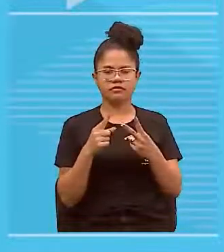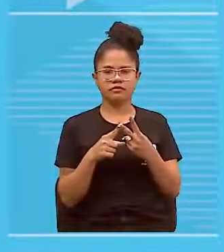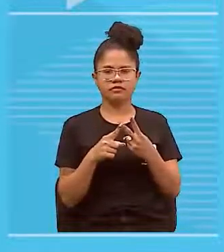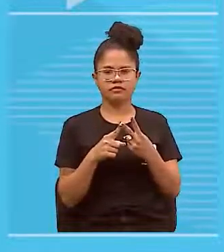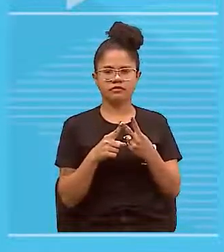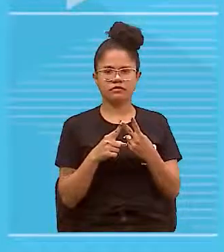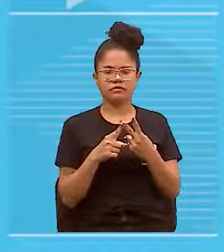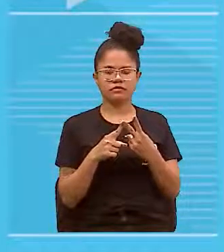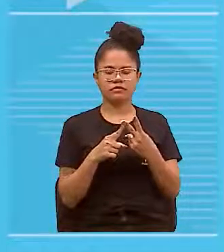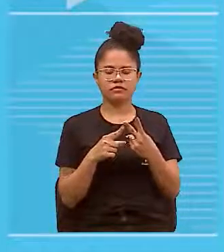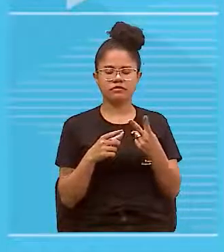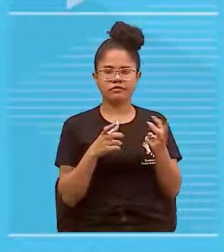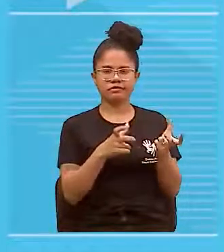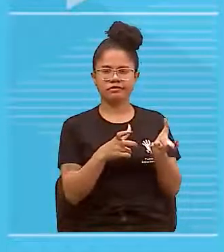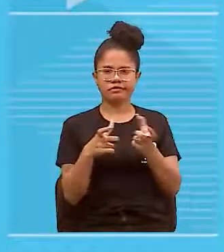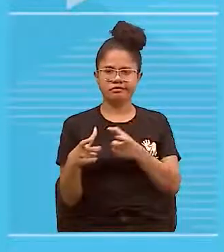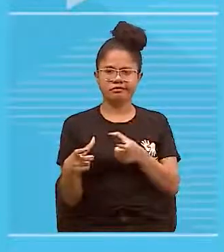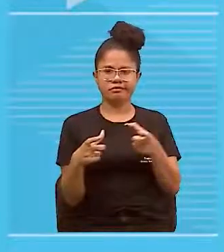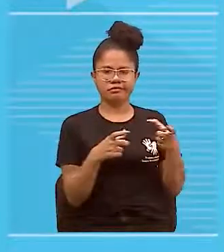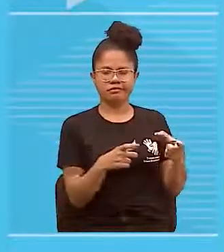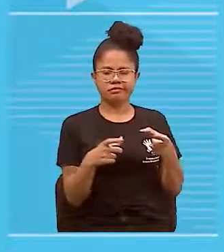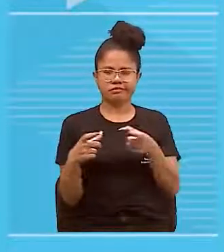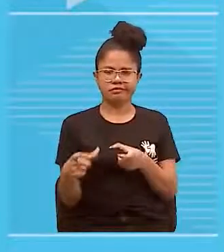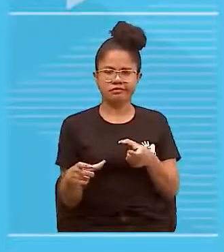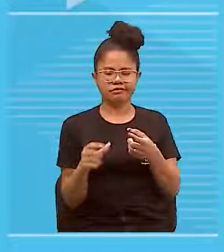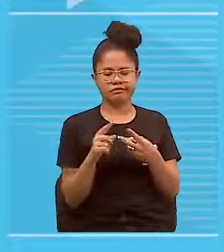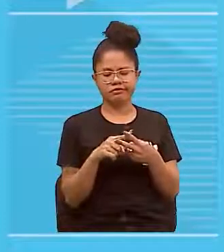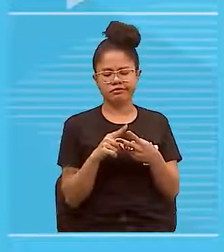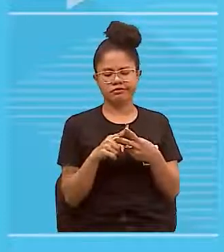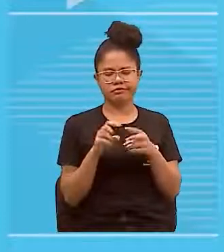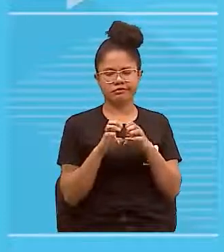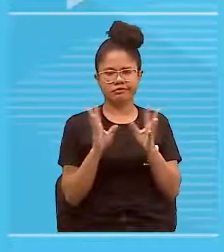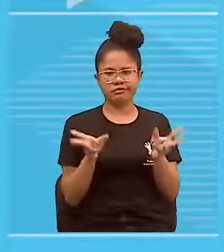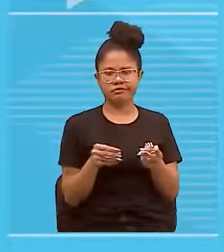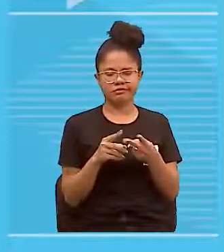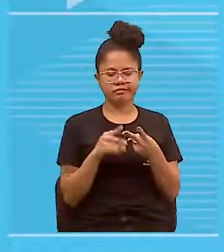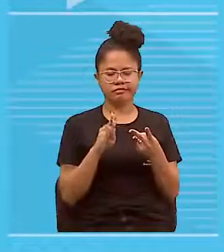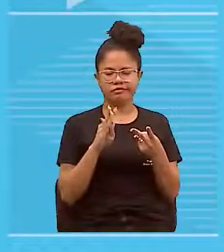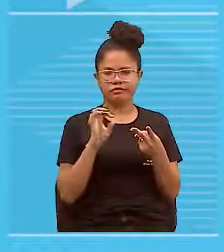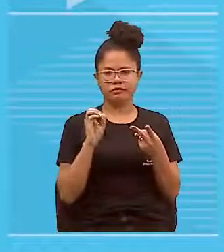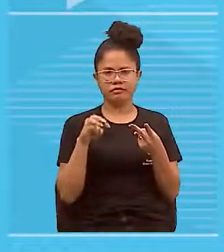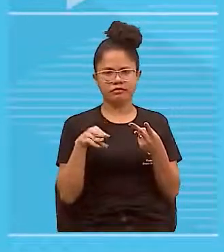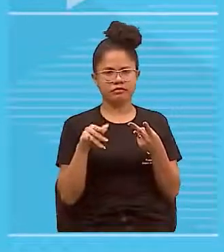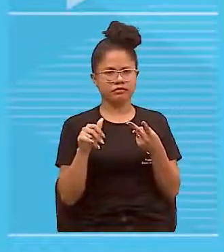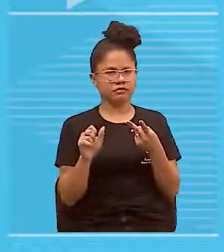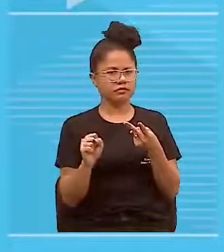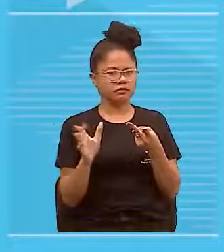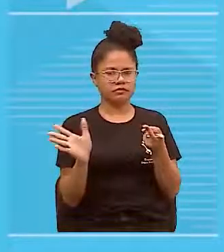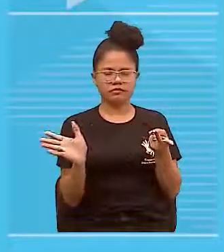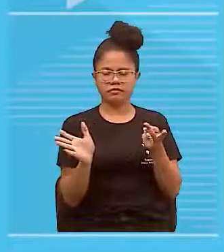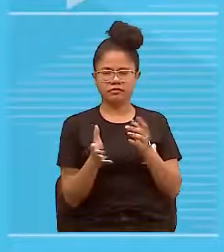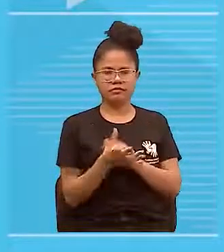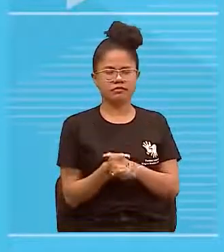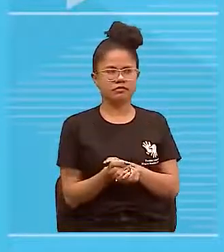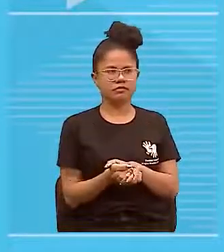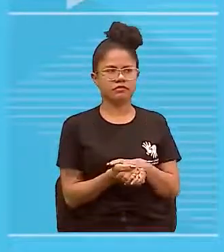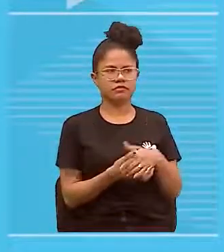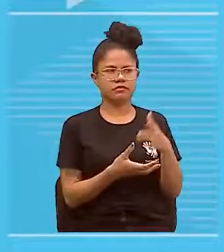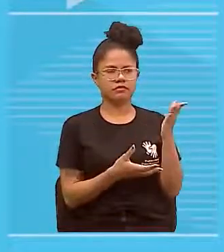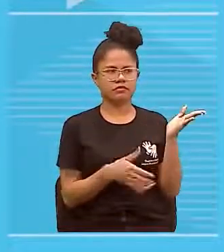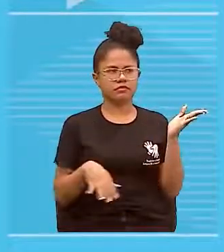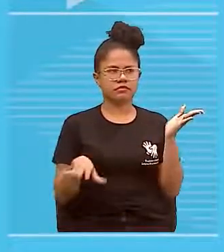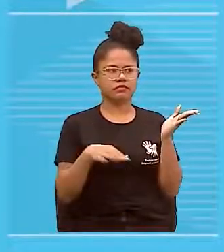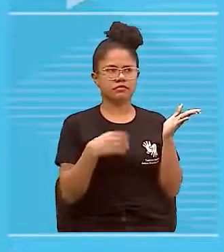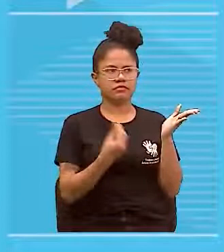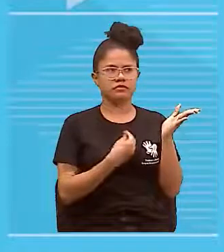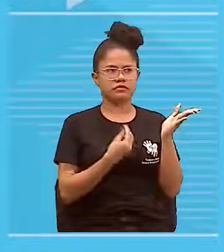tipos de ambientes distintos. Podem ser ecossistemas, biomas, né? Geralmente, isso vai ser caracterizado